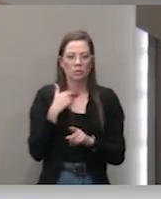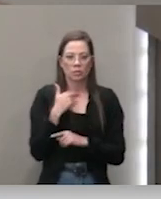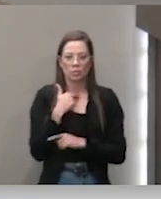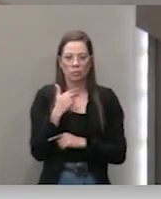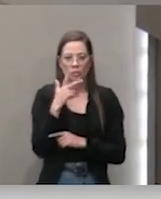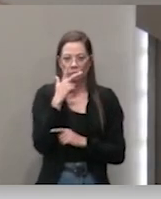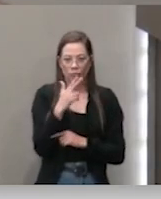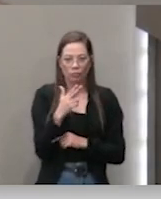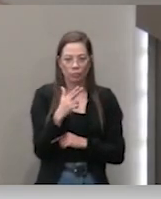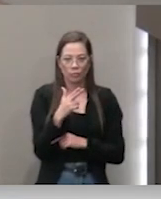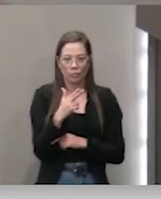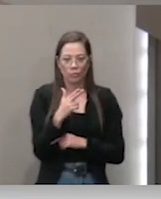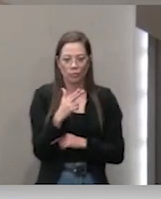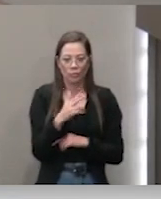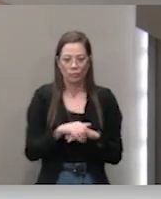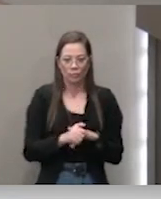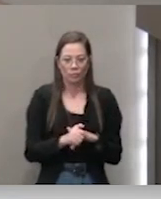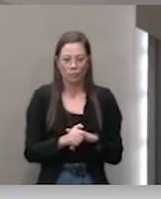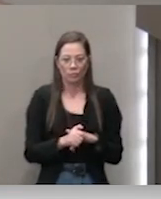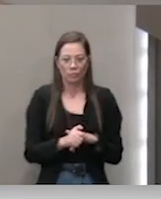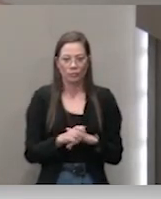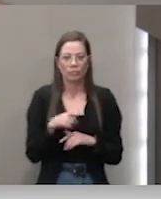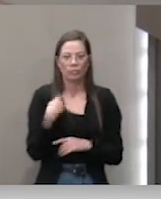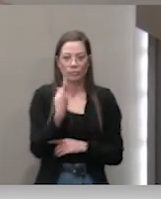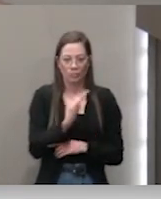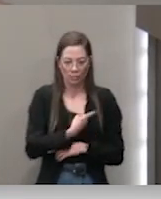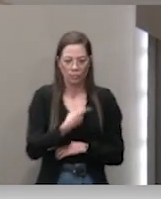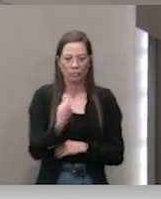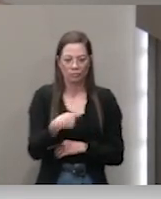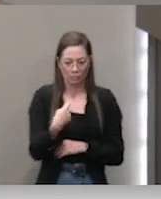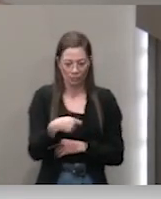é, a colher, mas temos que...